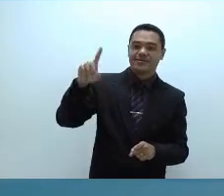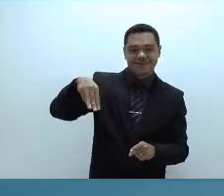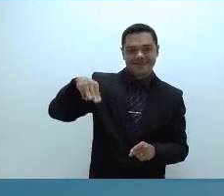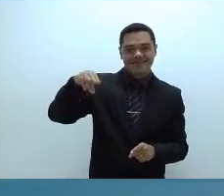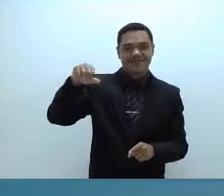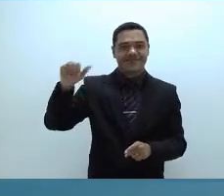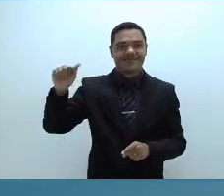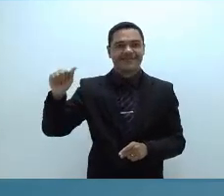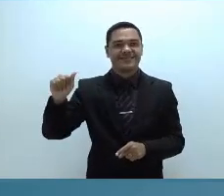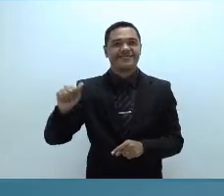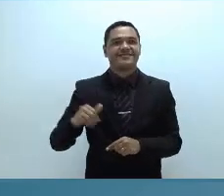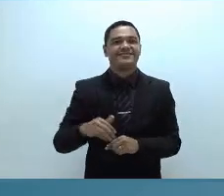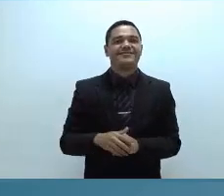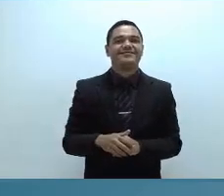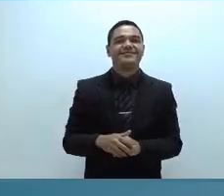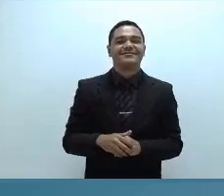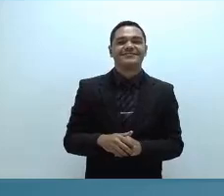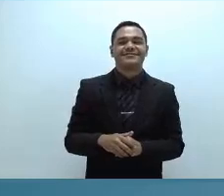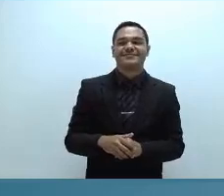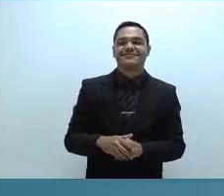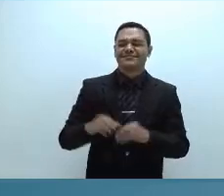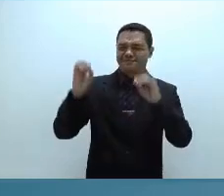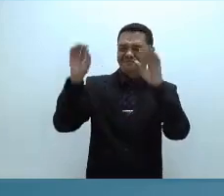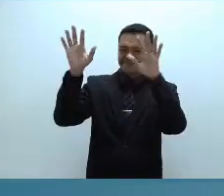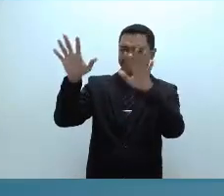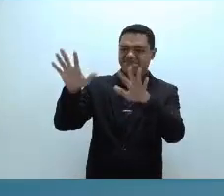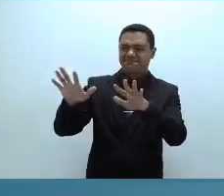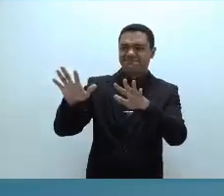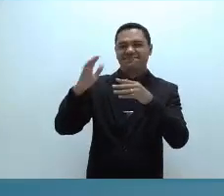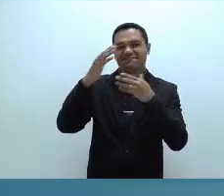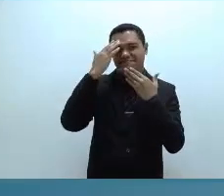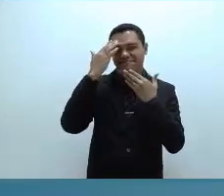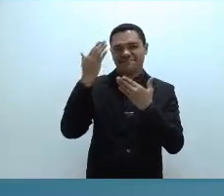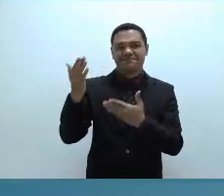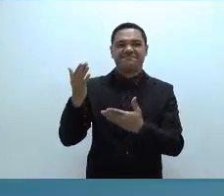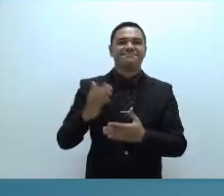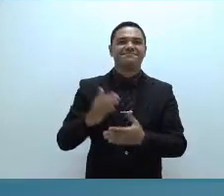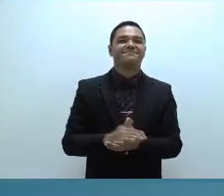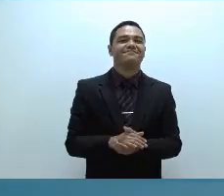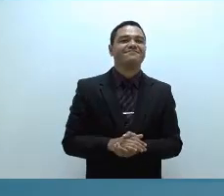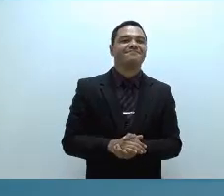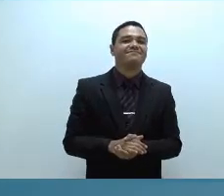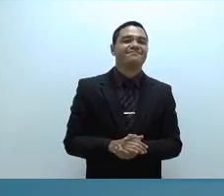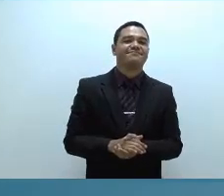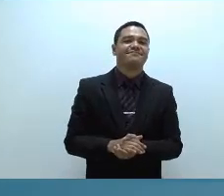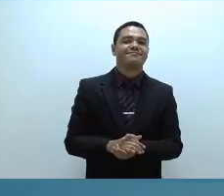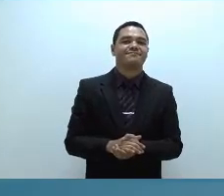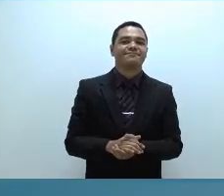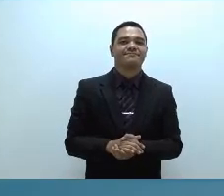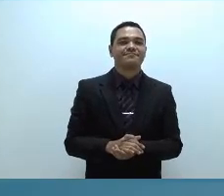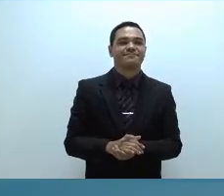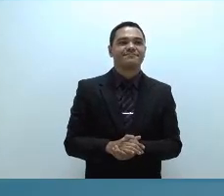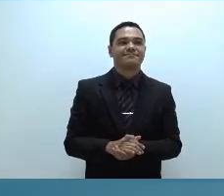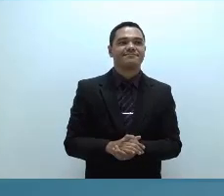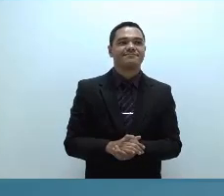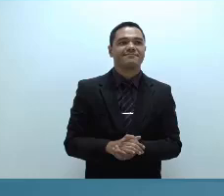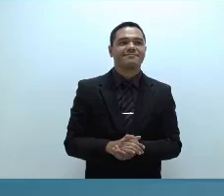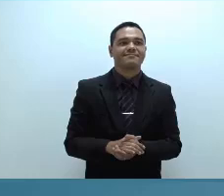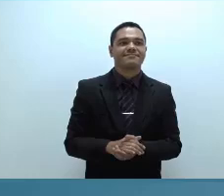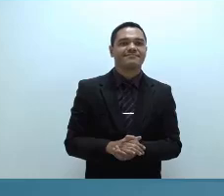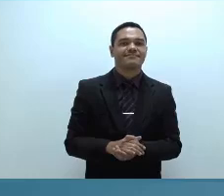recebidos. Obrigada, presidente. Por não, desembargadora Magui, obrigado. Presidente, duas